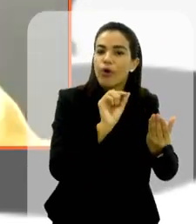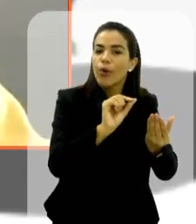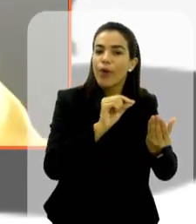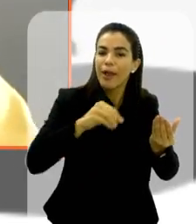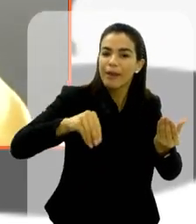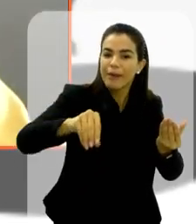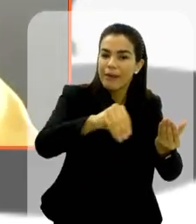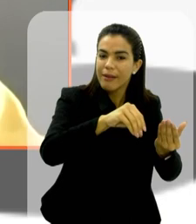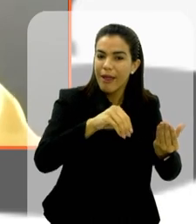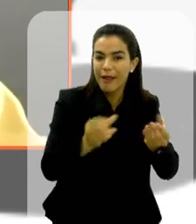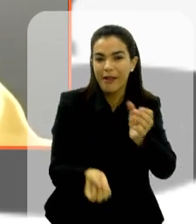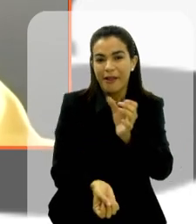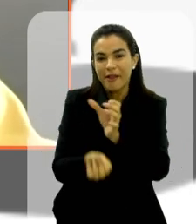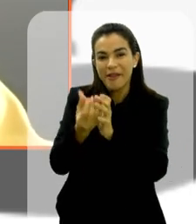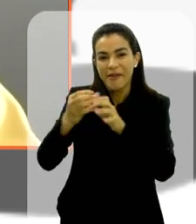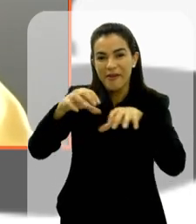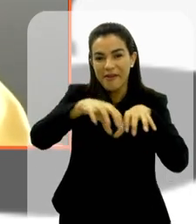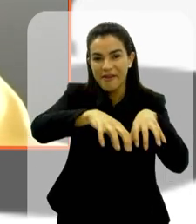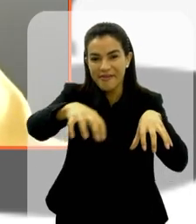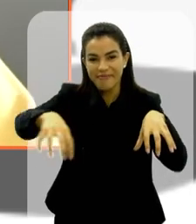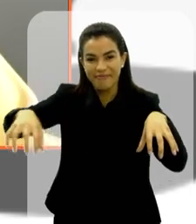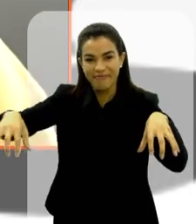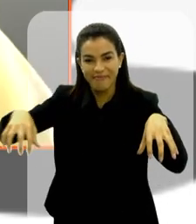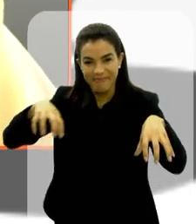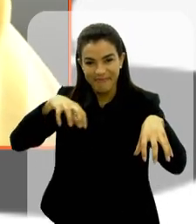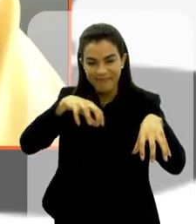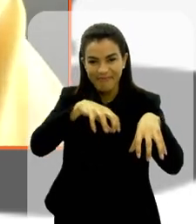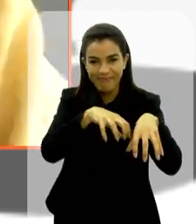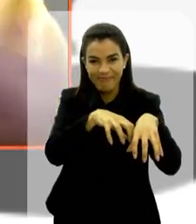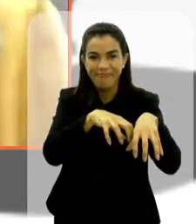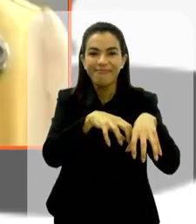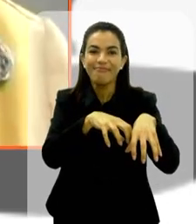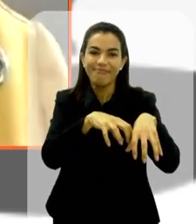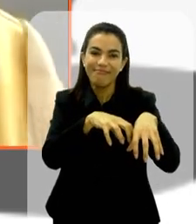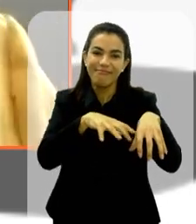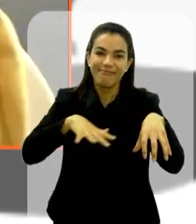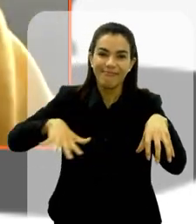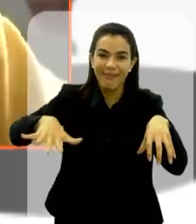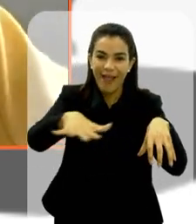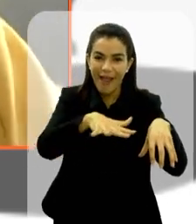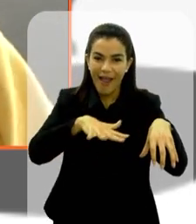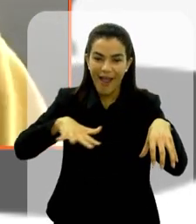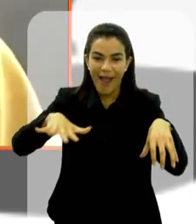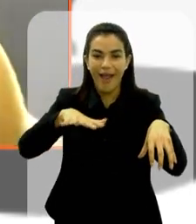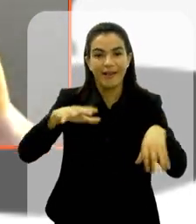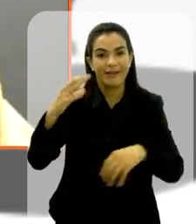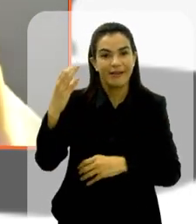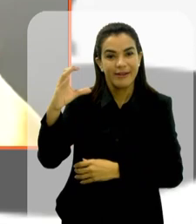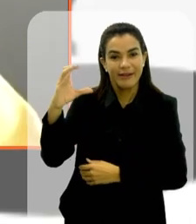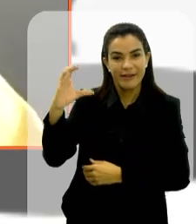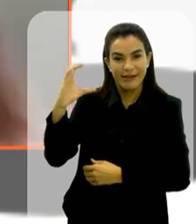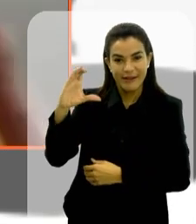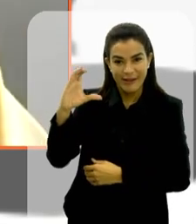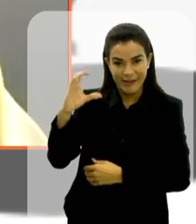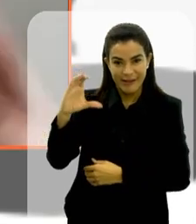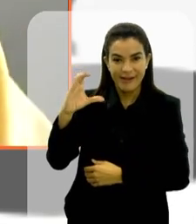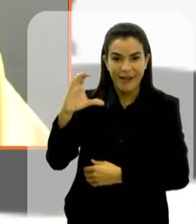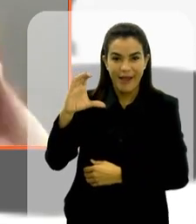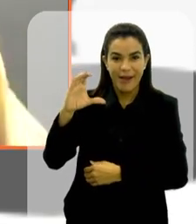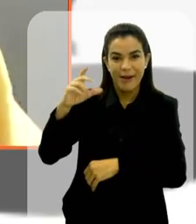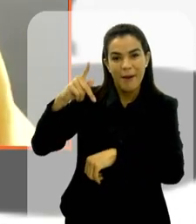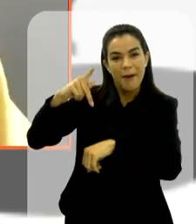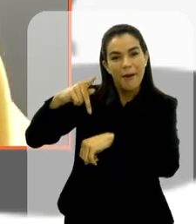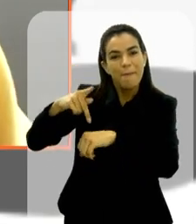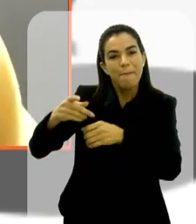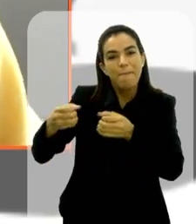aonde ele fundou a aldeia dele, a aldeia lá da parte da região de Niterói, né? Da pedra, da